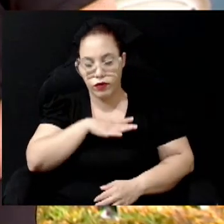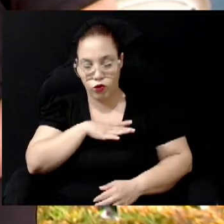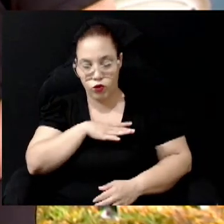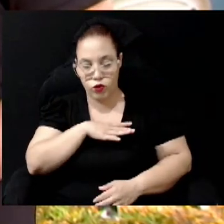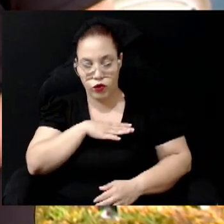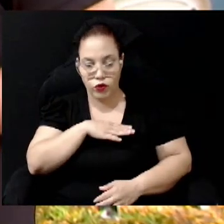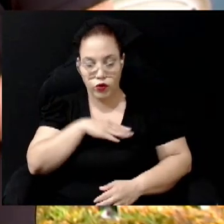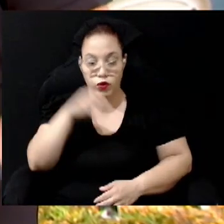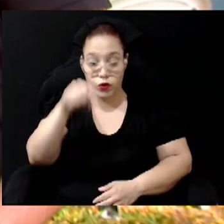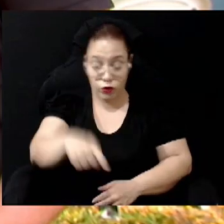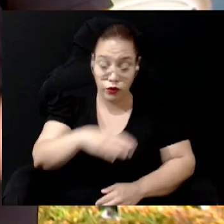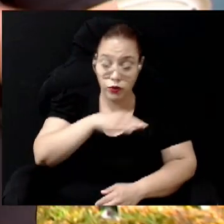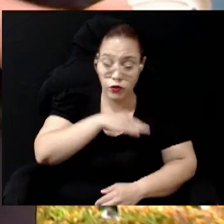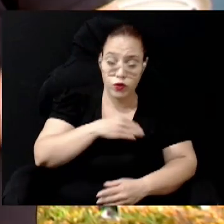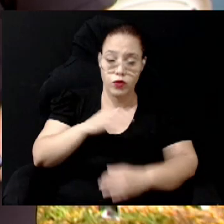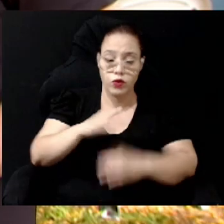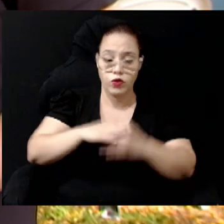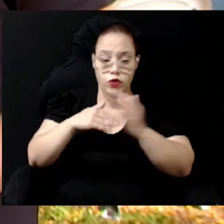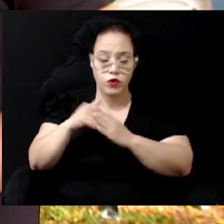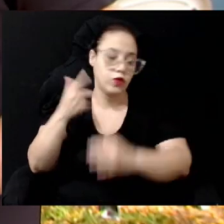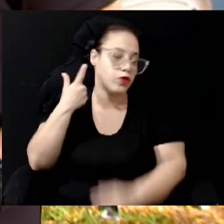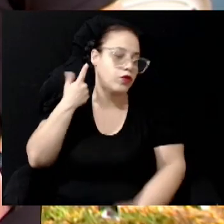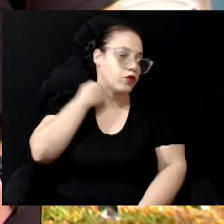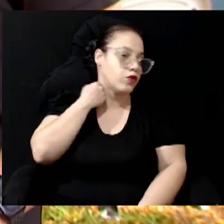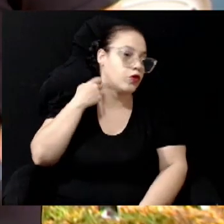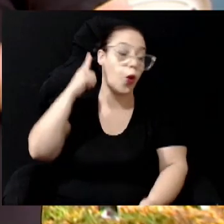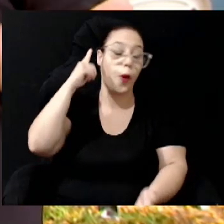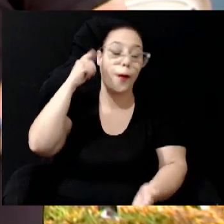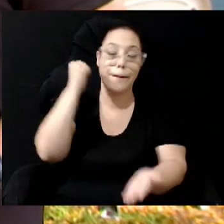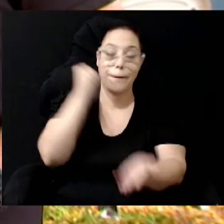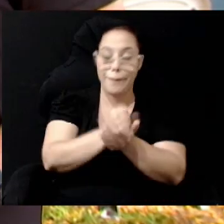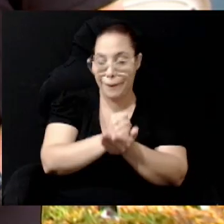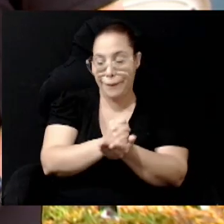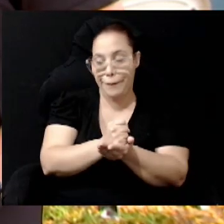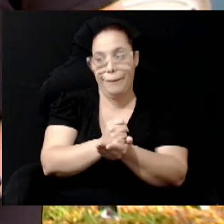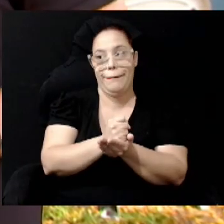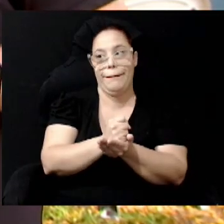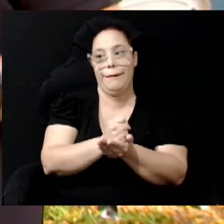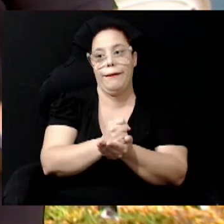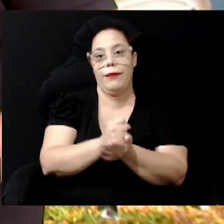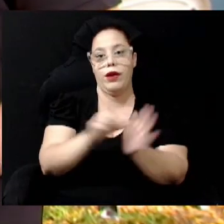o serviço de microchipagem é obrigatório, de acordo com a Lei nº